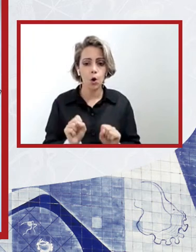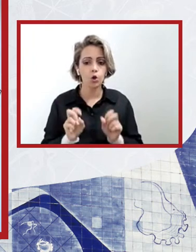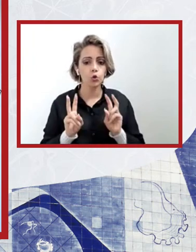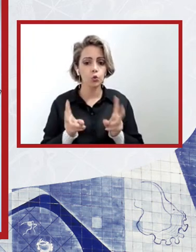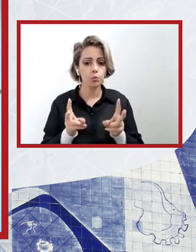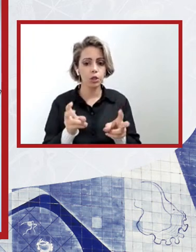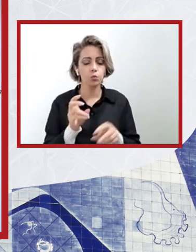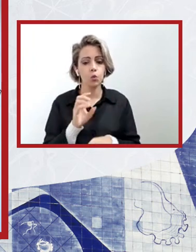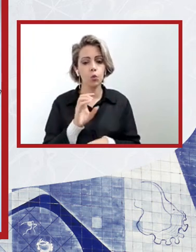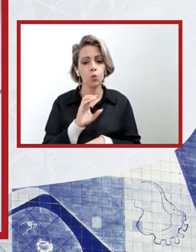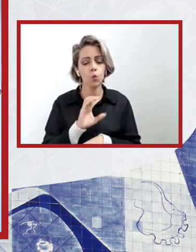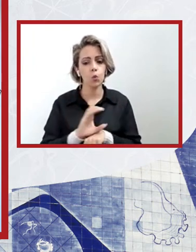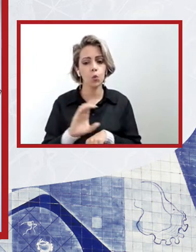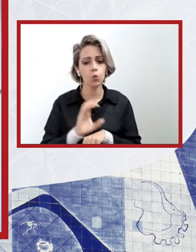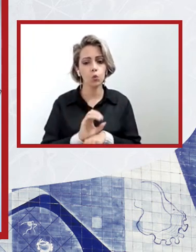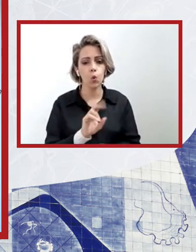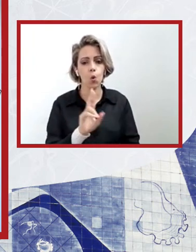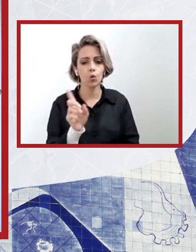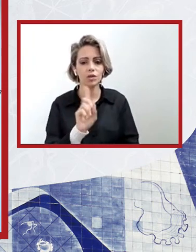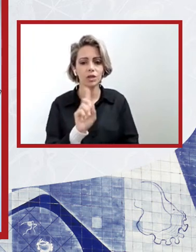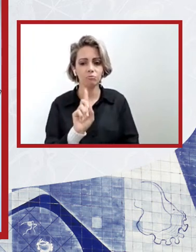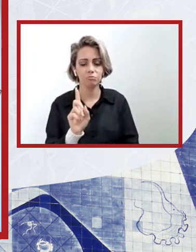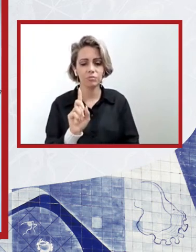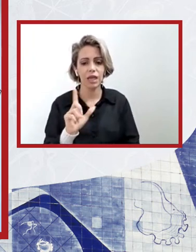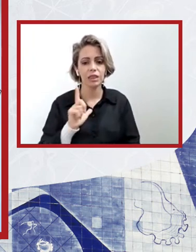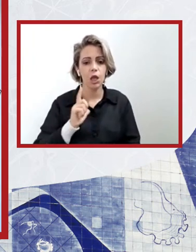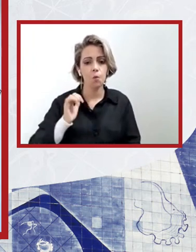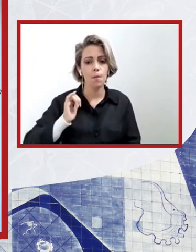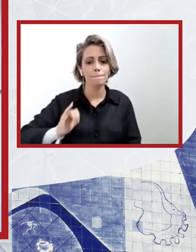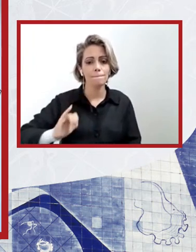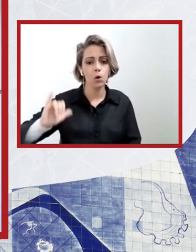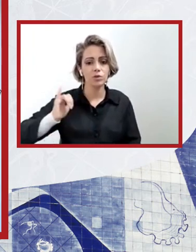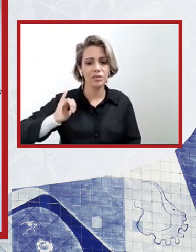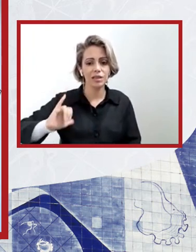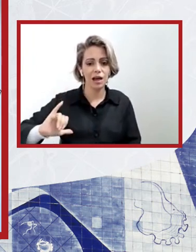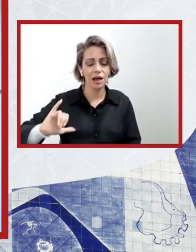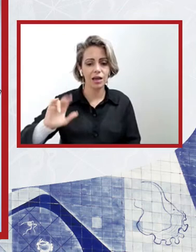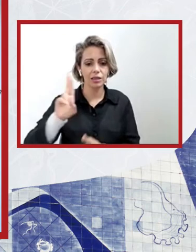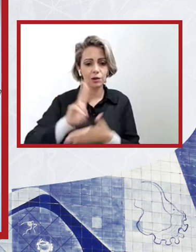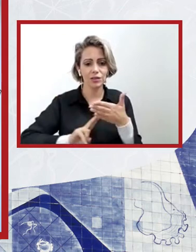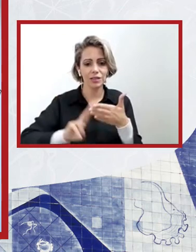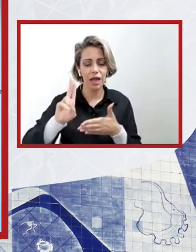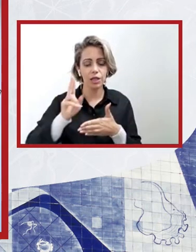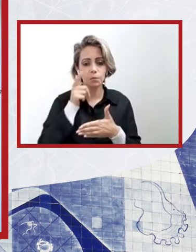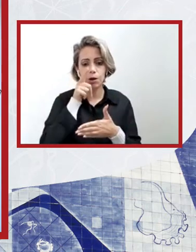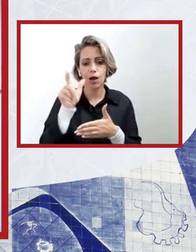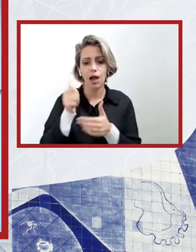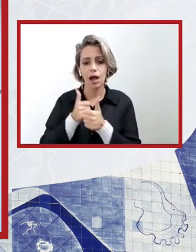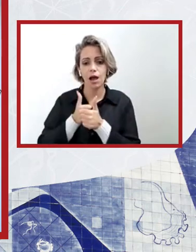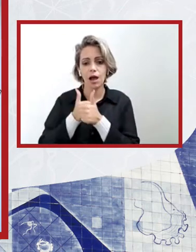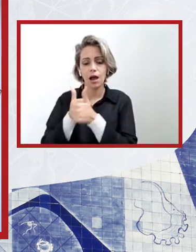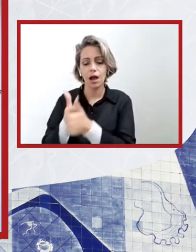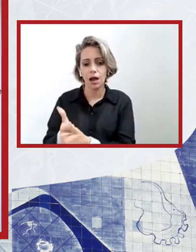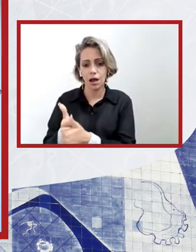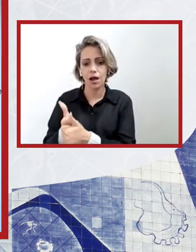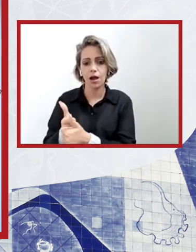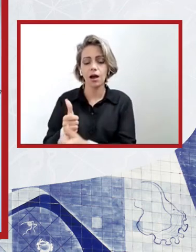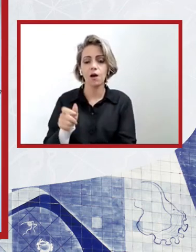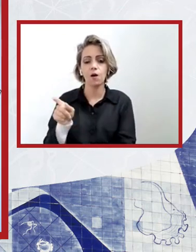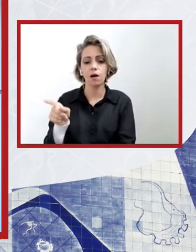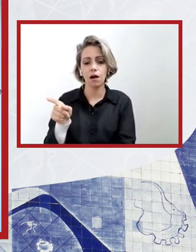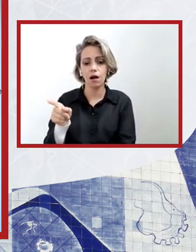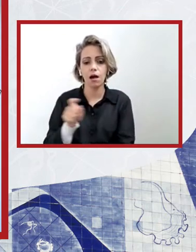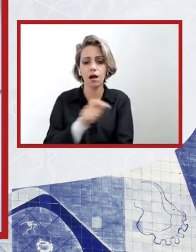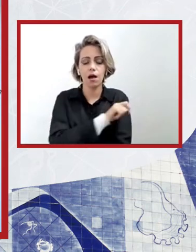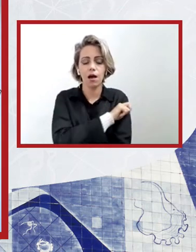que recebe uma bolsa da universidade para poder auxiliar no que for necessário o estudante